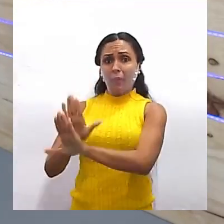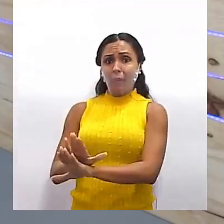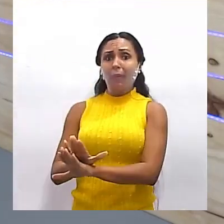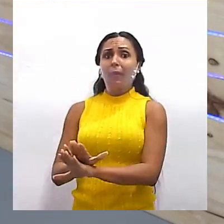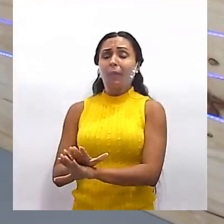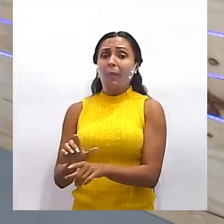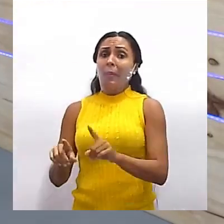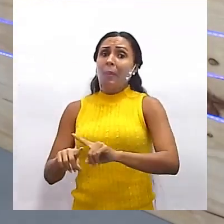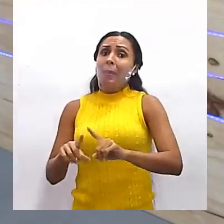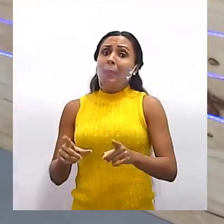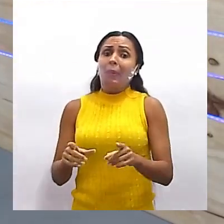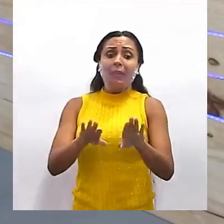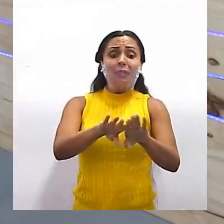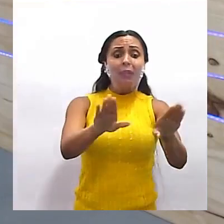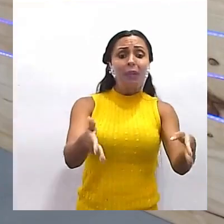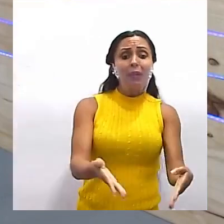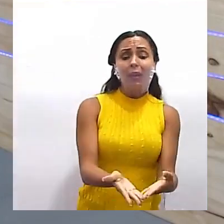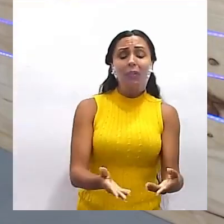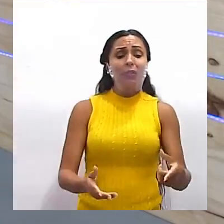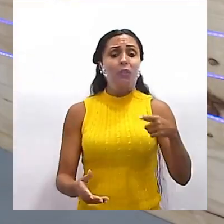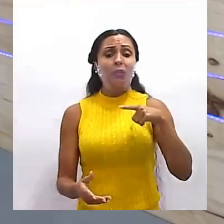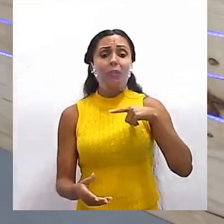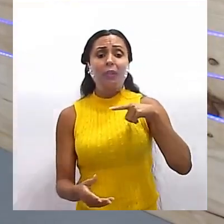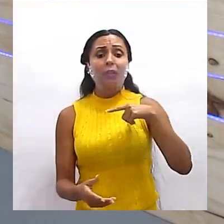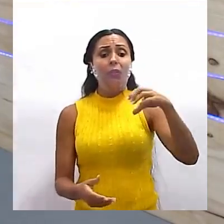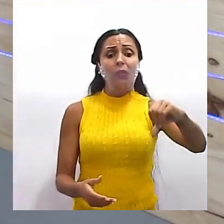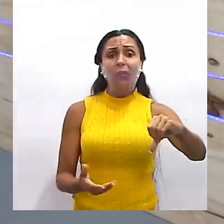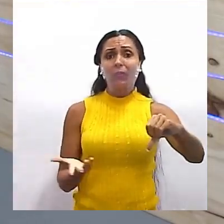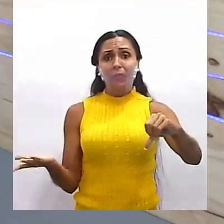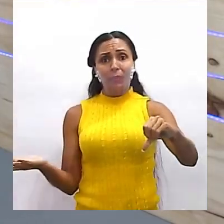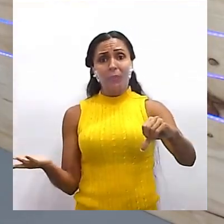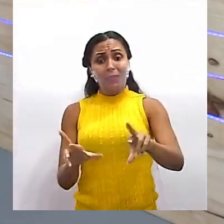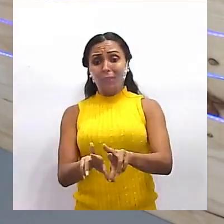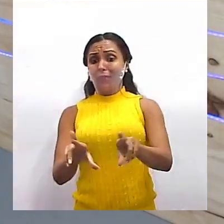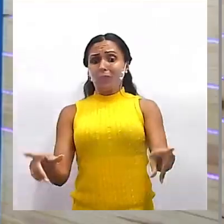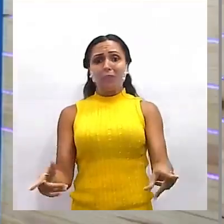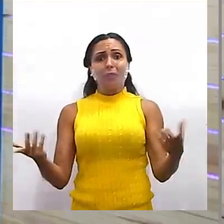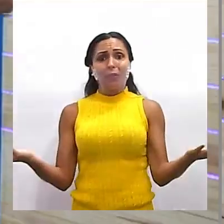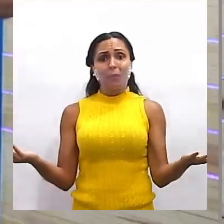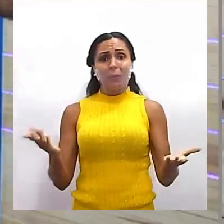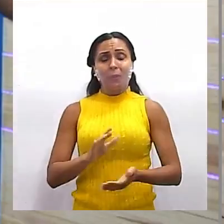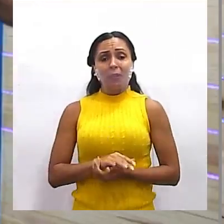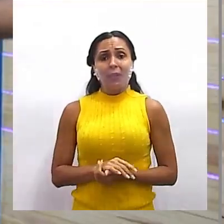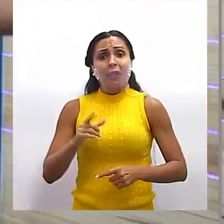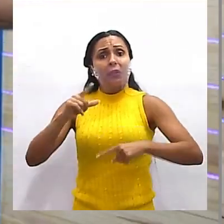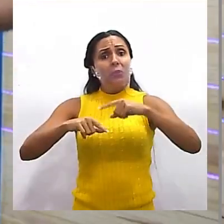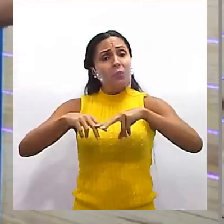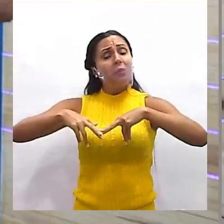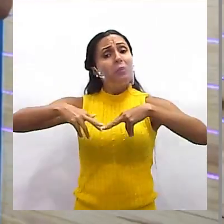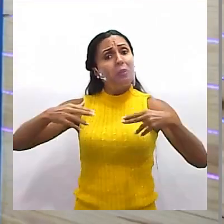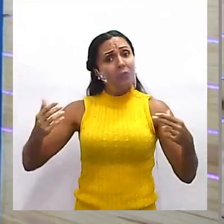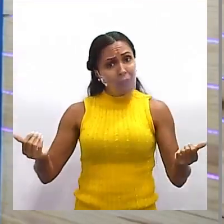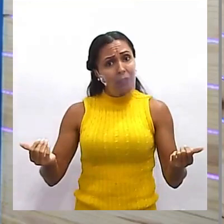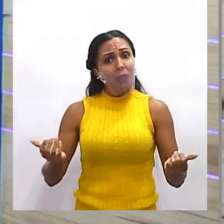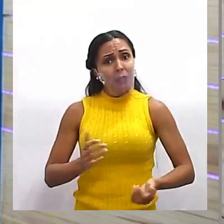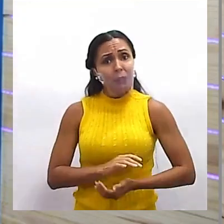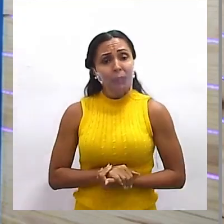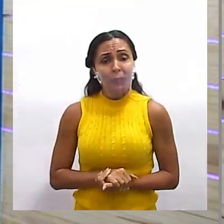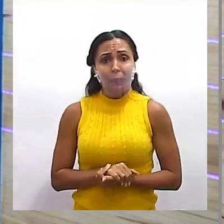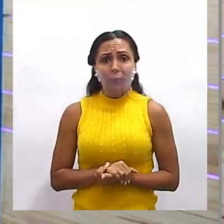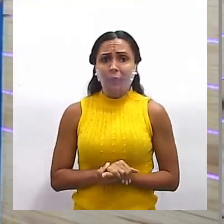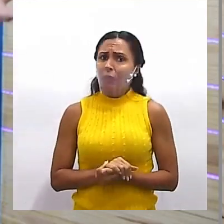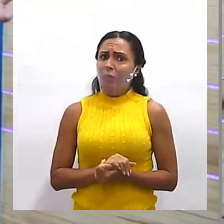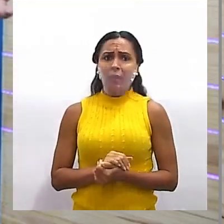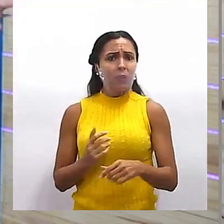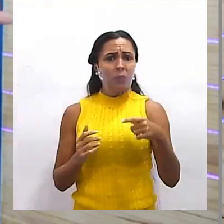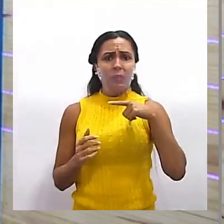mas fisicamente só tem 9. Na hora que eu for expedir esse material, que chegar no cliente final, o cliente final vai dizer, opa, só tem